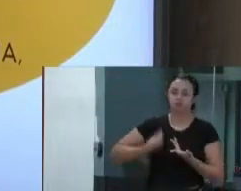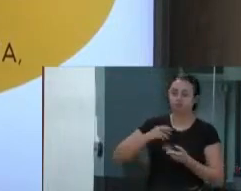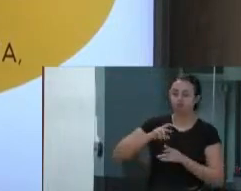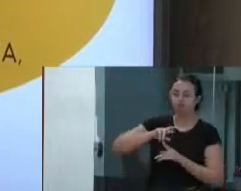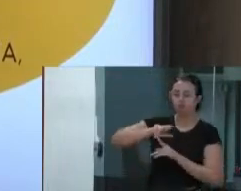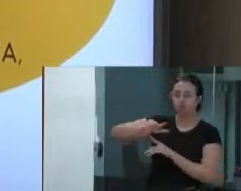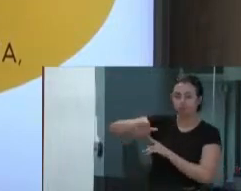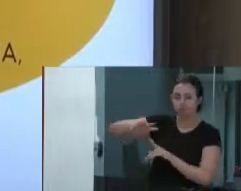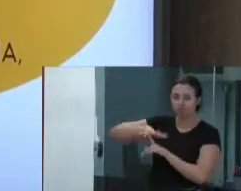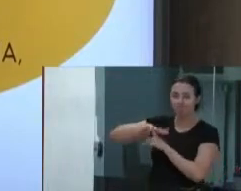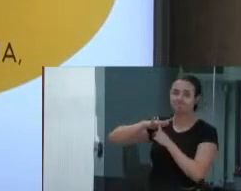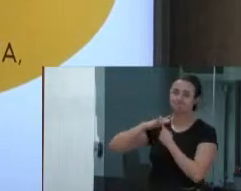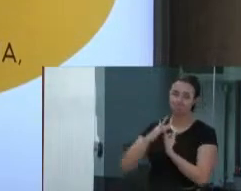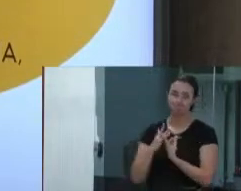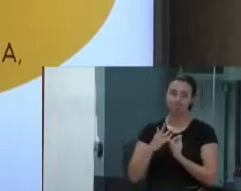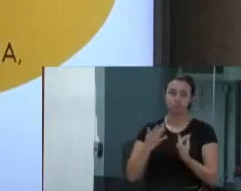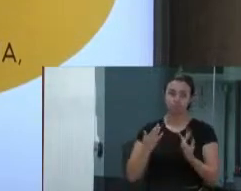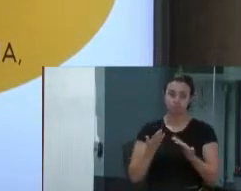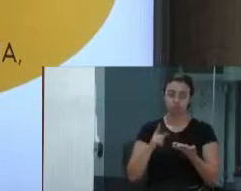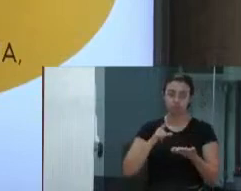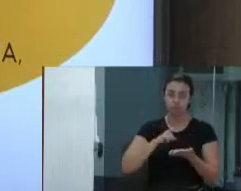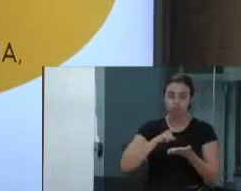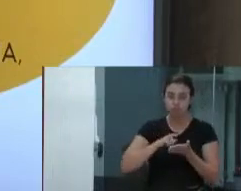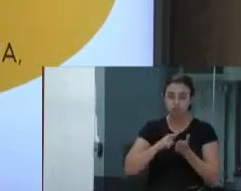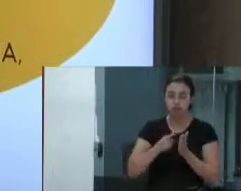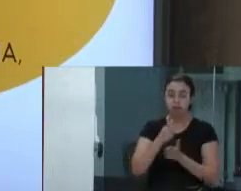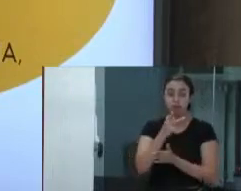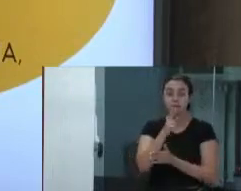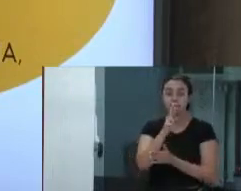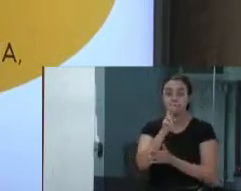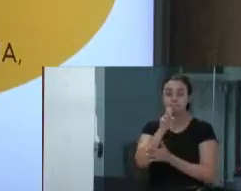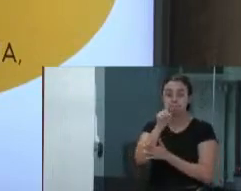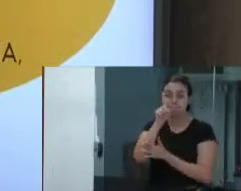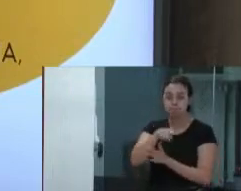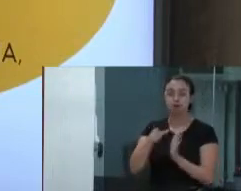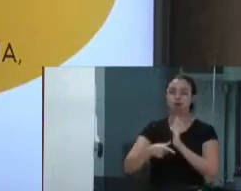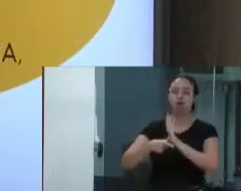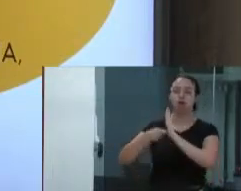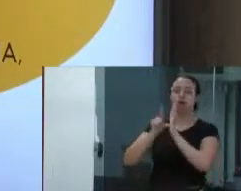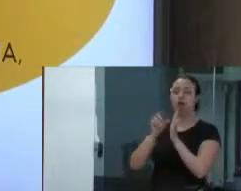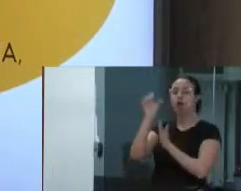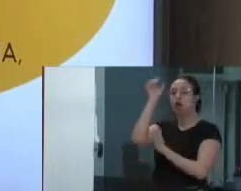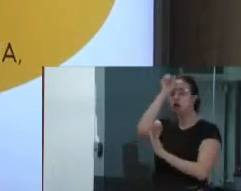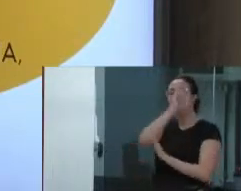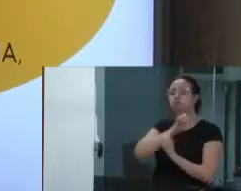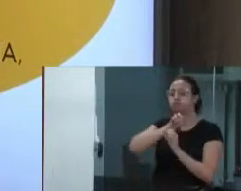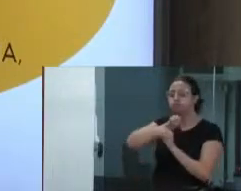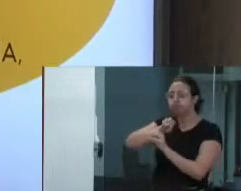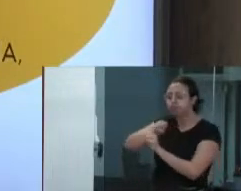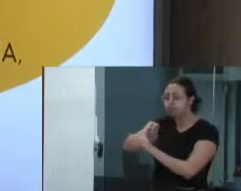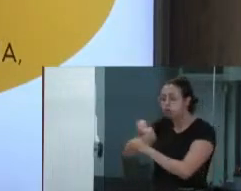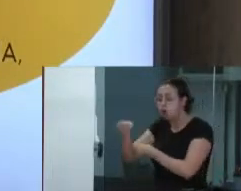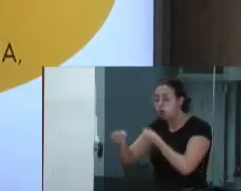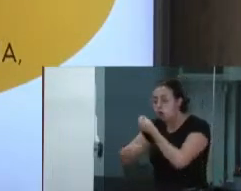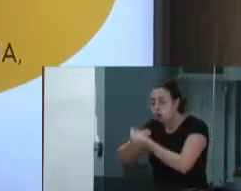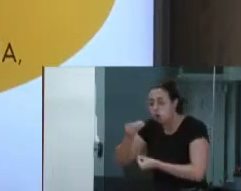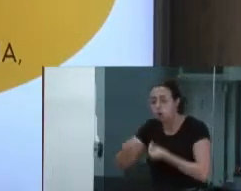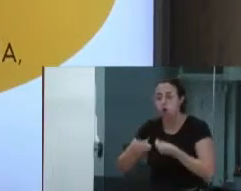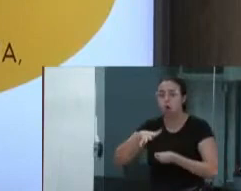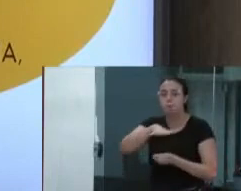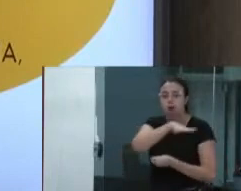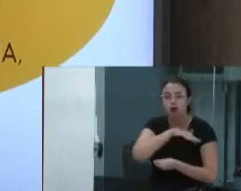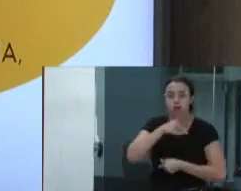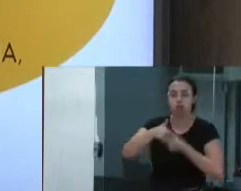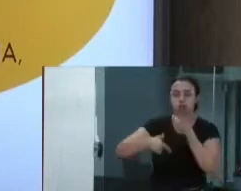diferentes. Então, a gente vem com a pré-aprendizagem para prepará-los para esse mercado de trabalho e a gente vem com a oportunidade de emprego para essa inserção.